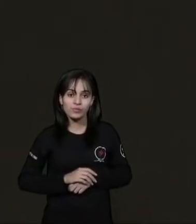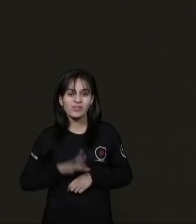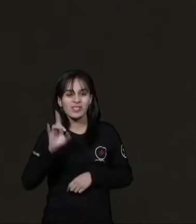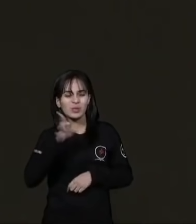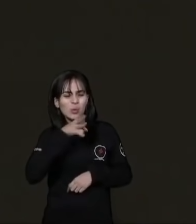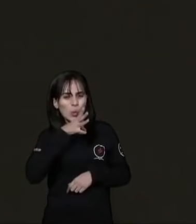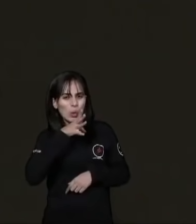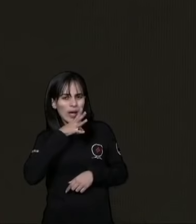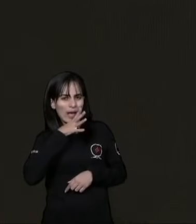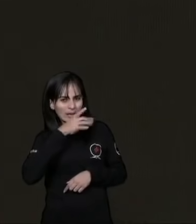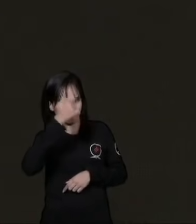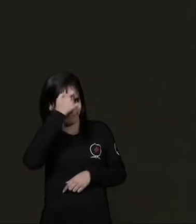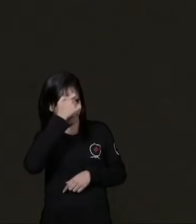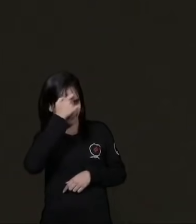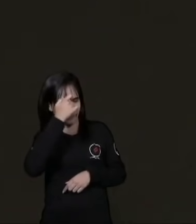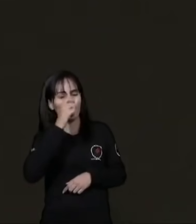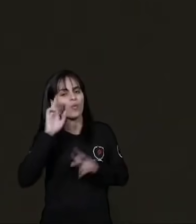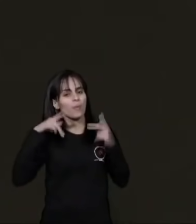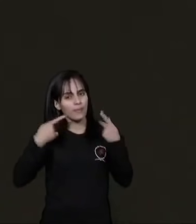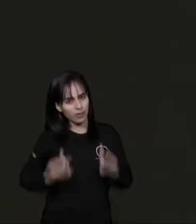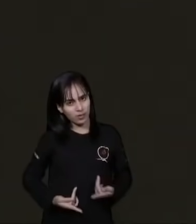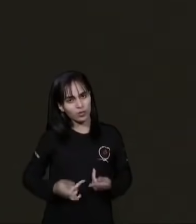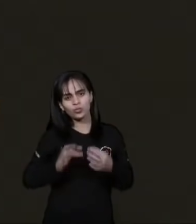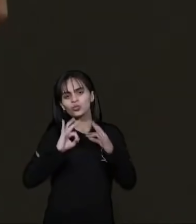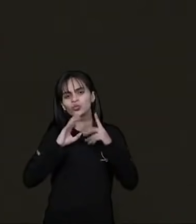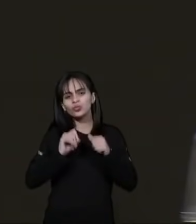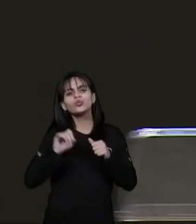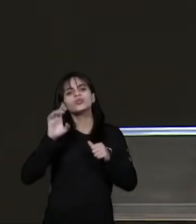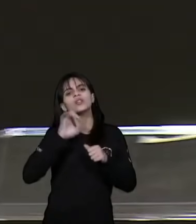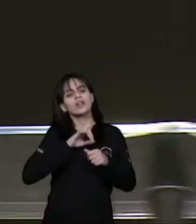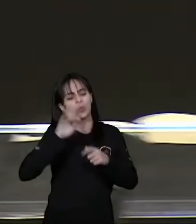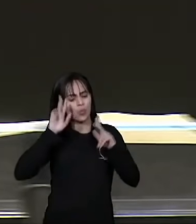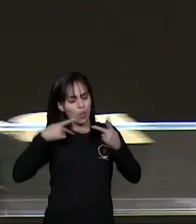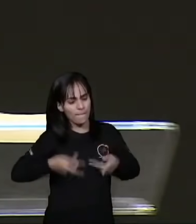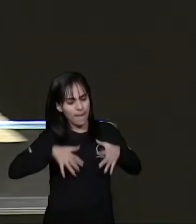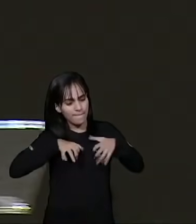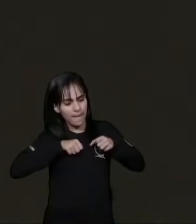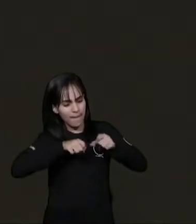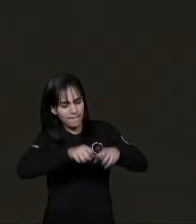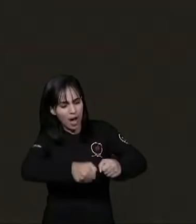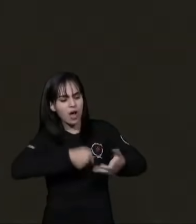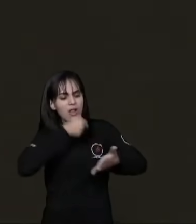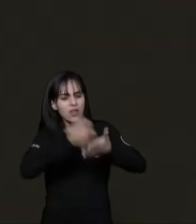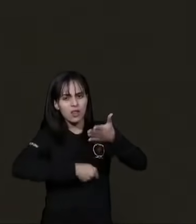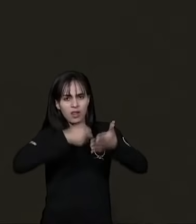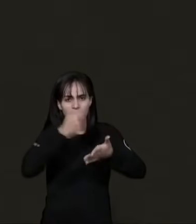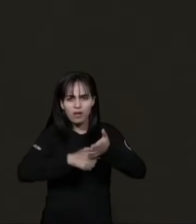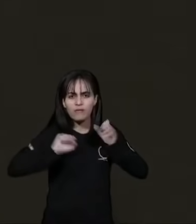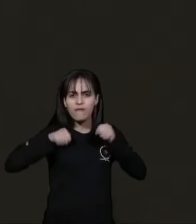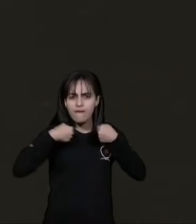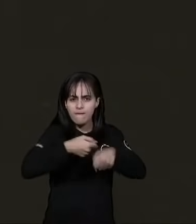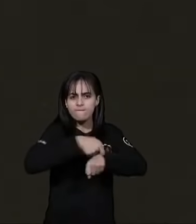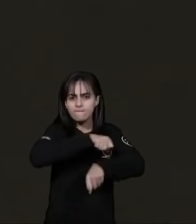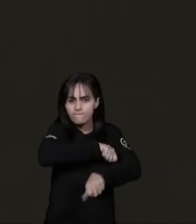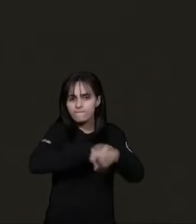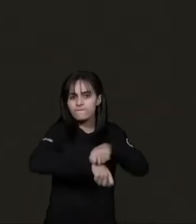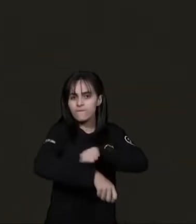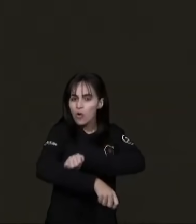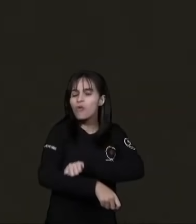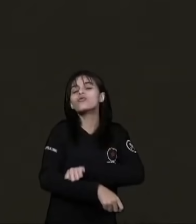psiquismo humano o tubo que o homem Conquista com luta e com esforço